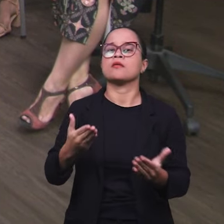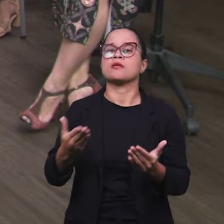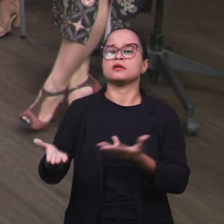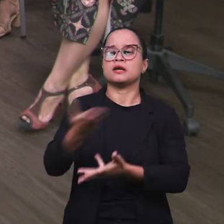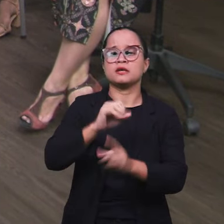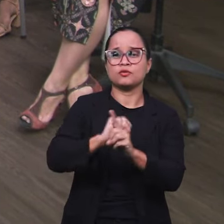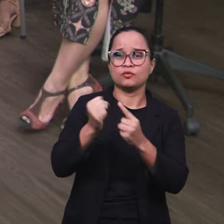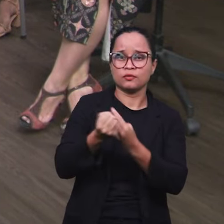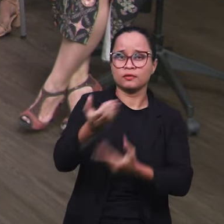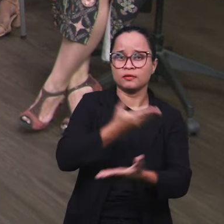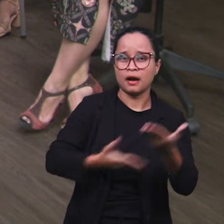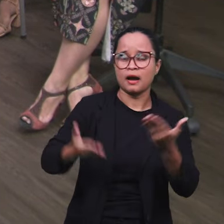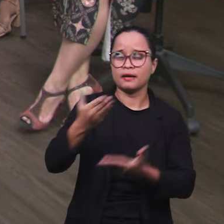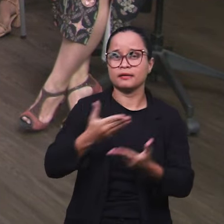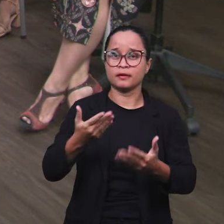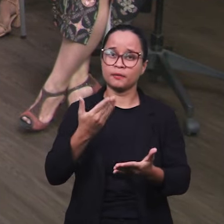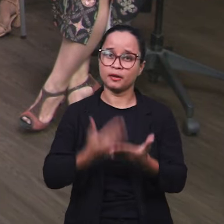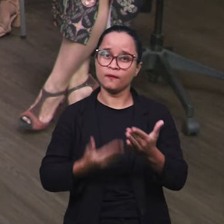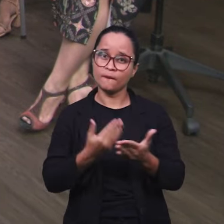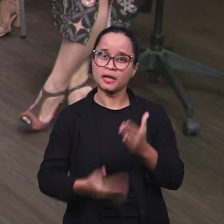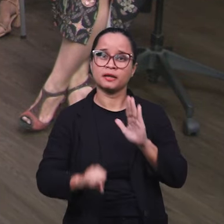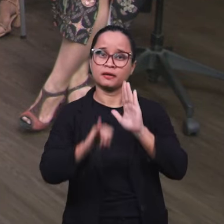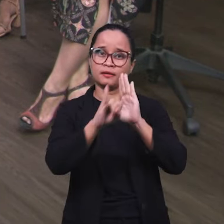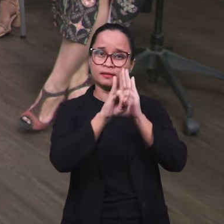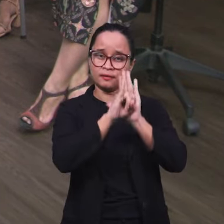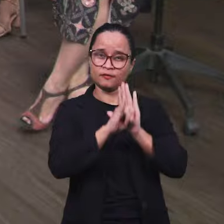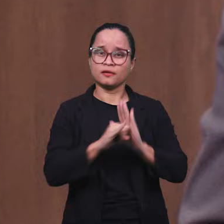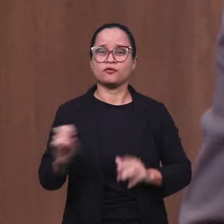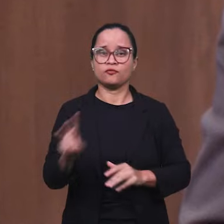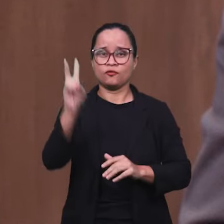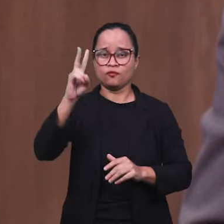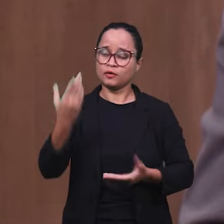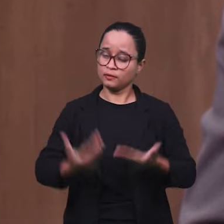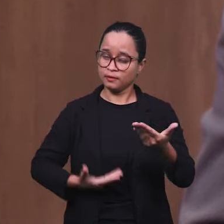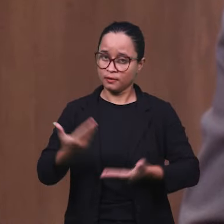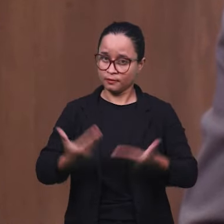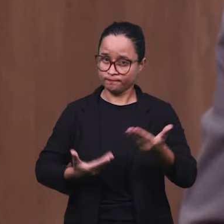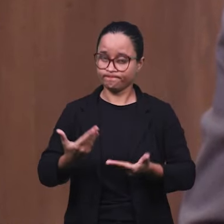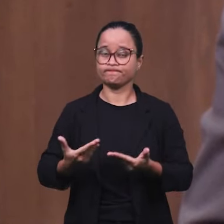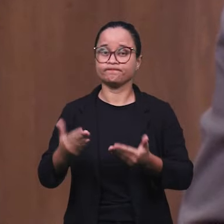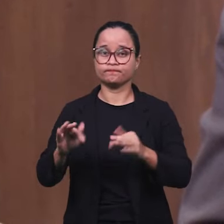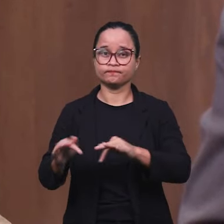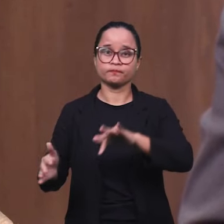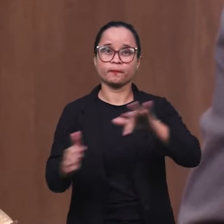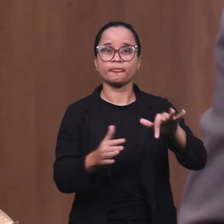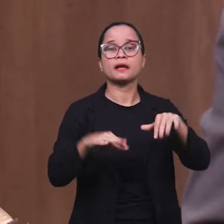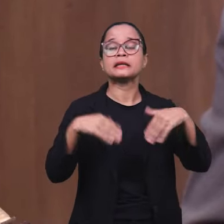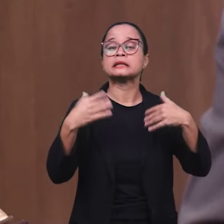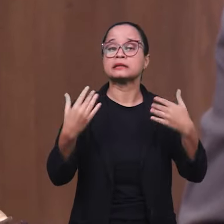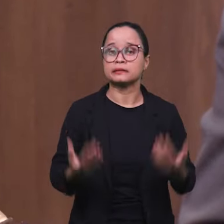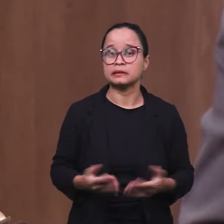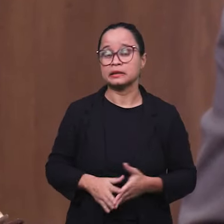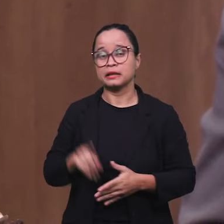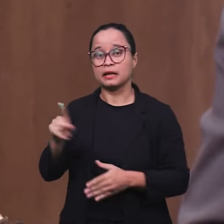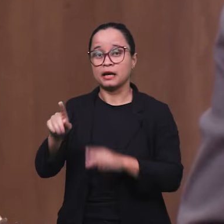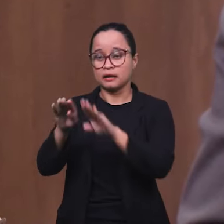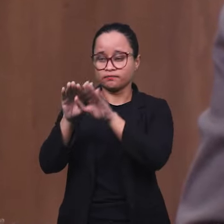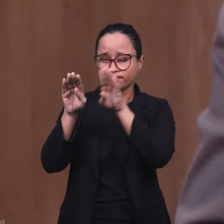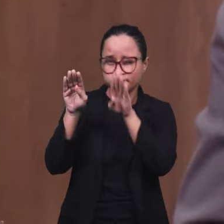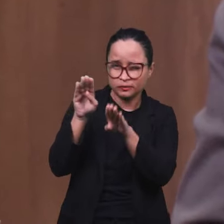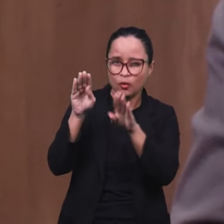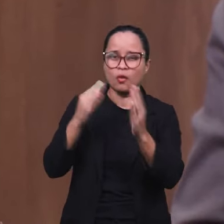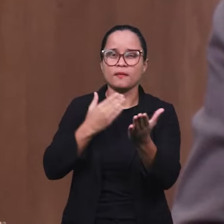própria identidade e valores cristãos? Bom, começa lá no Velho Testamento, né? A submissão começa lá no